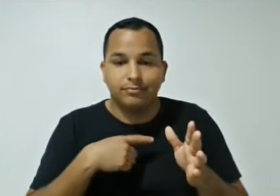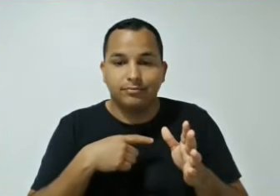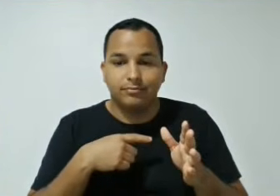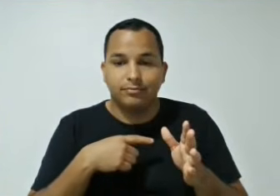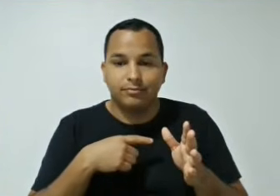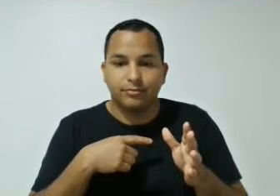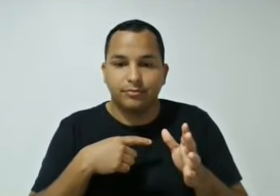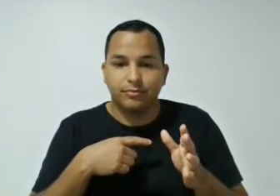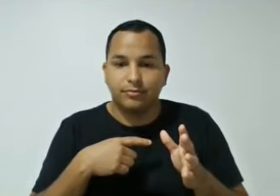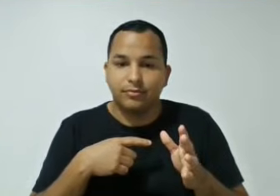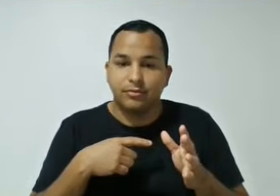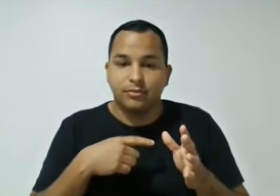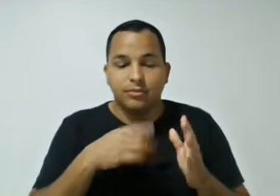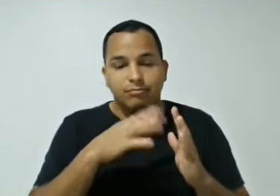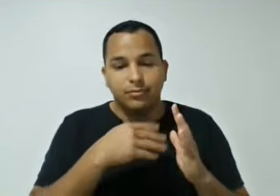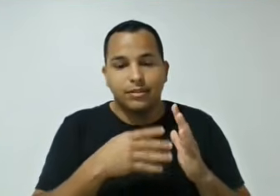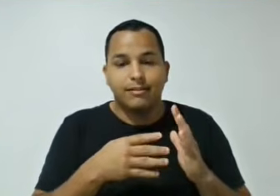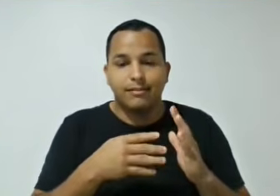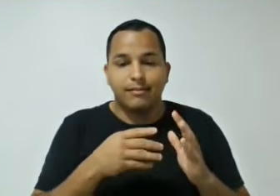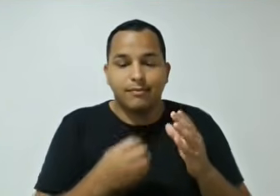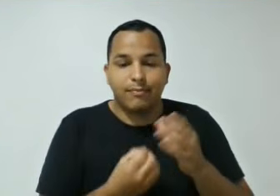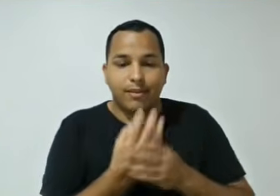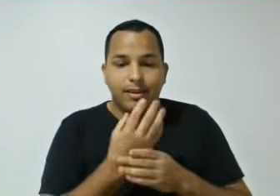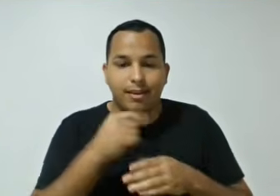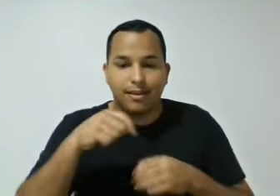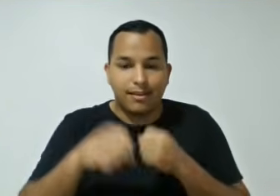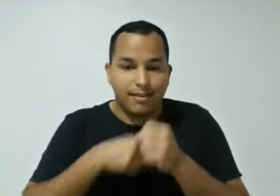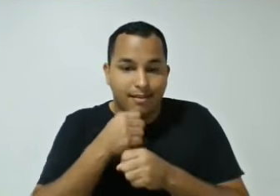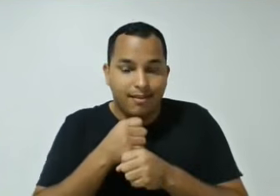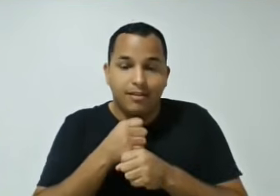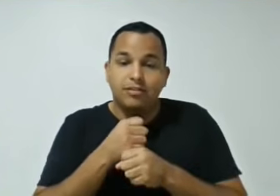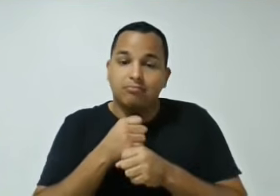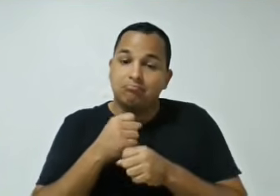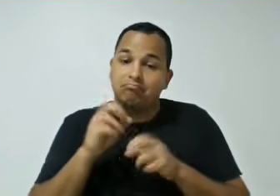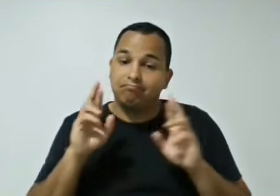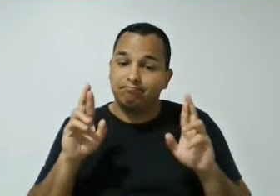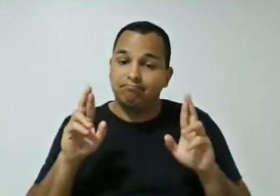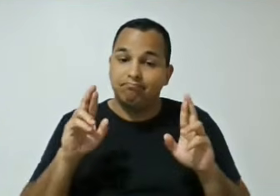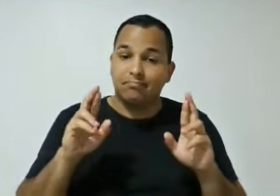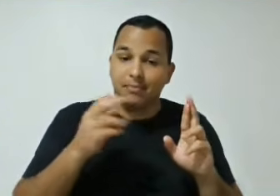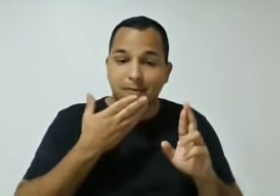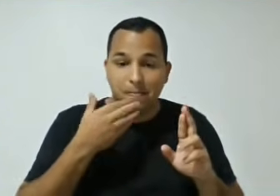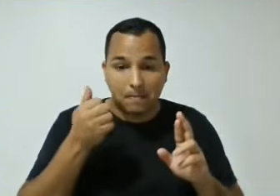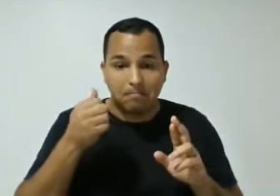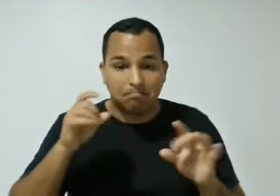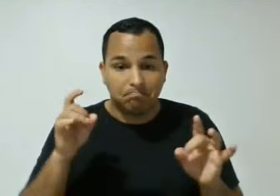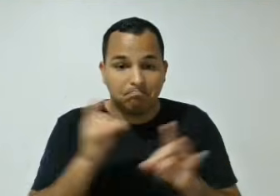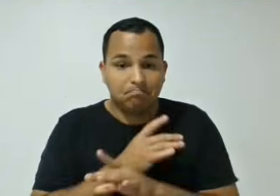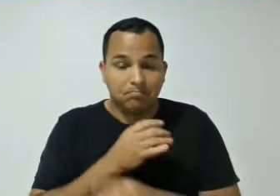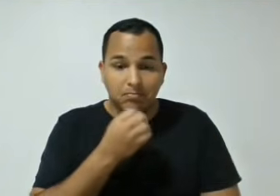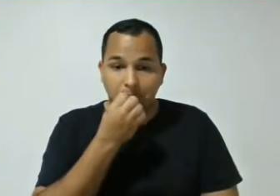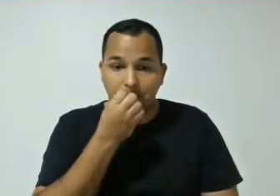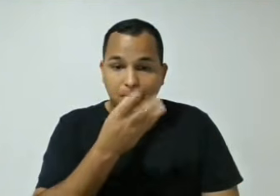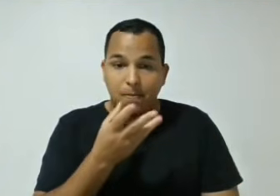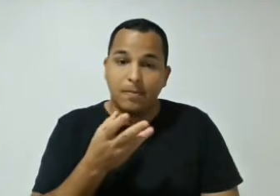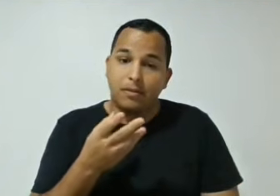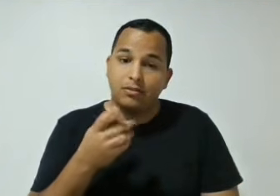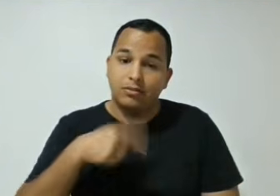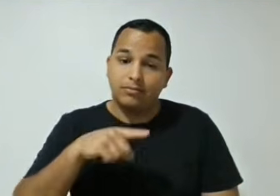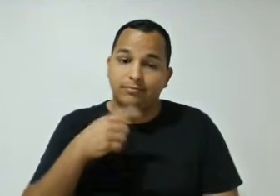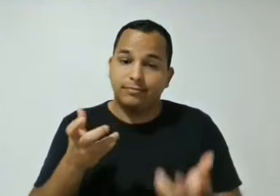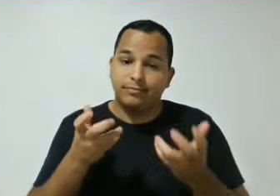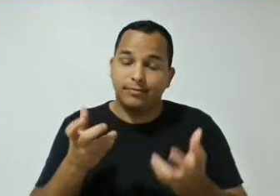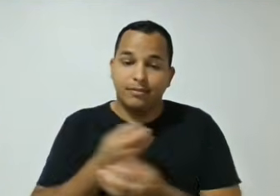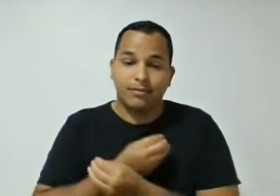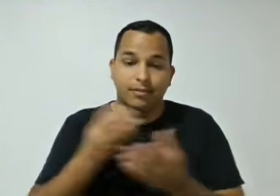sair esse ano, e desejamos que realmente aconteça, porque a gente quer oferecer o melhor serviço possível para a